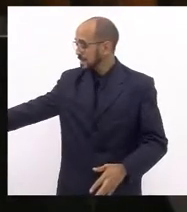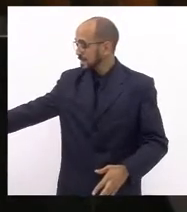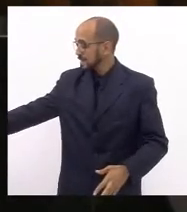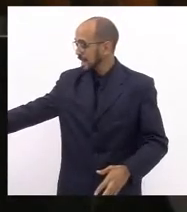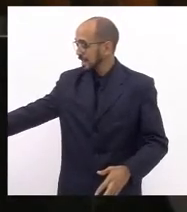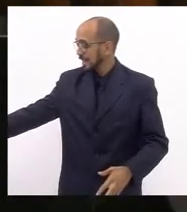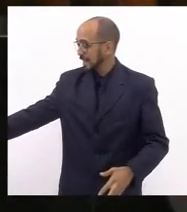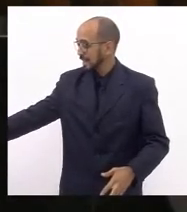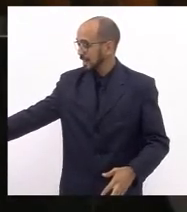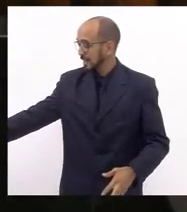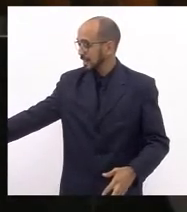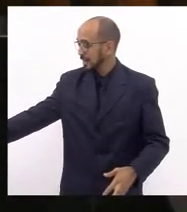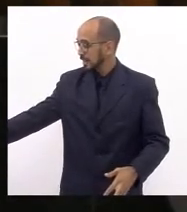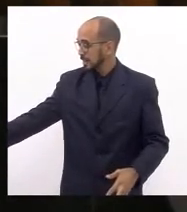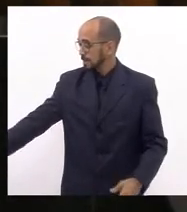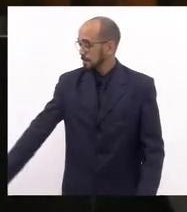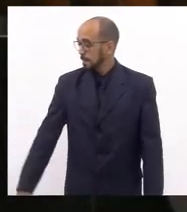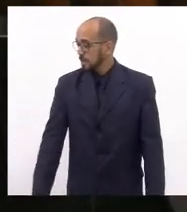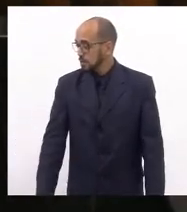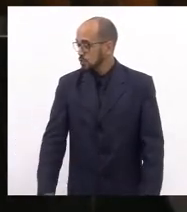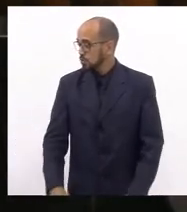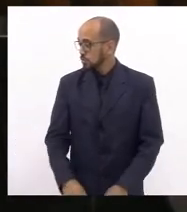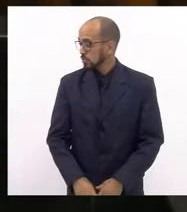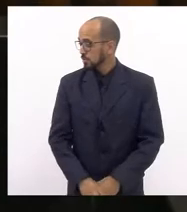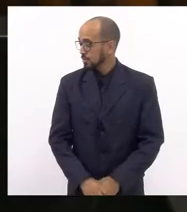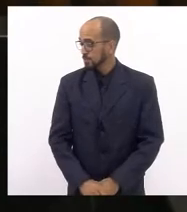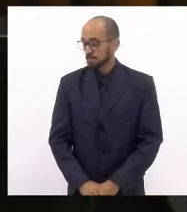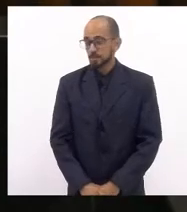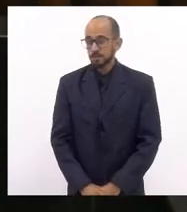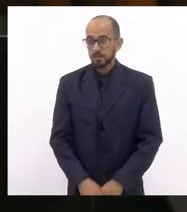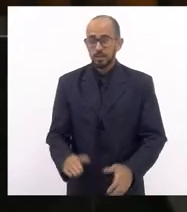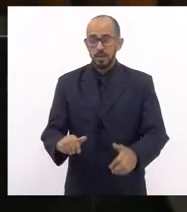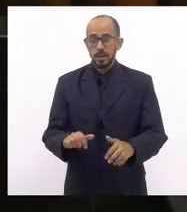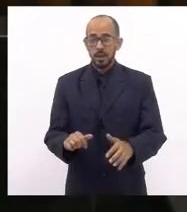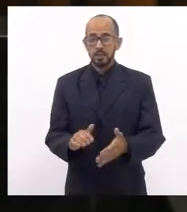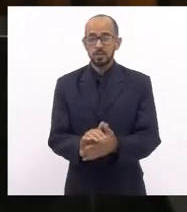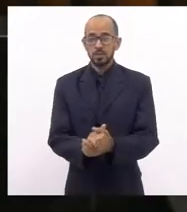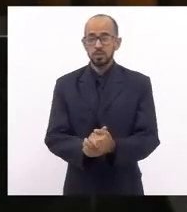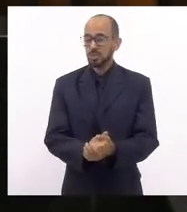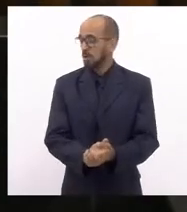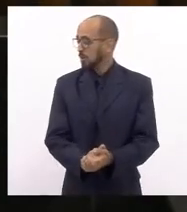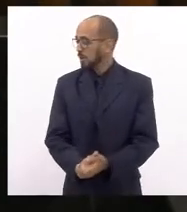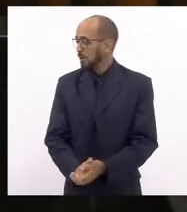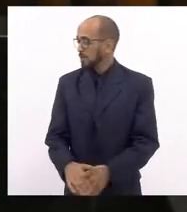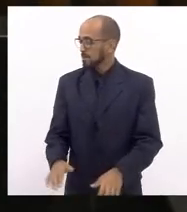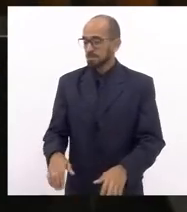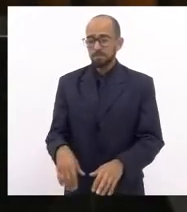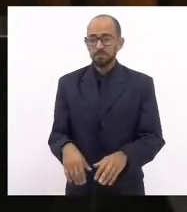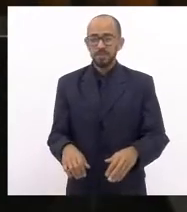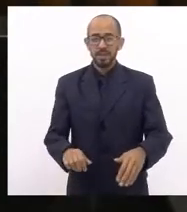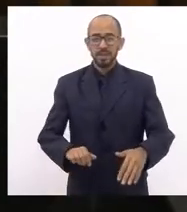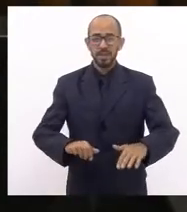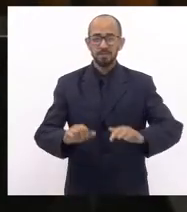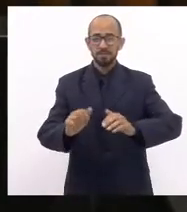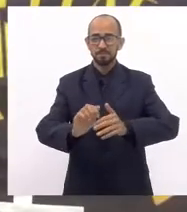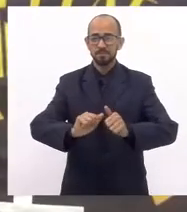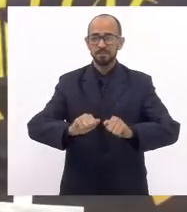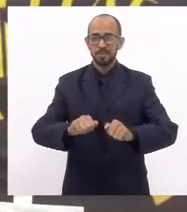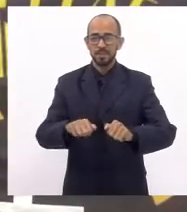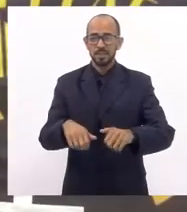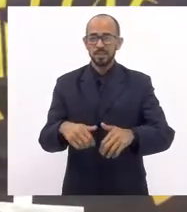Mas sendo breve, entendendo do avançar da hora, nós queríamos... e não estávamos preparados para